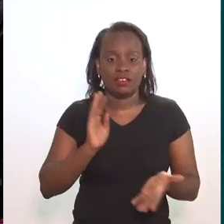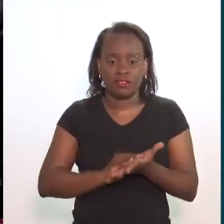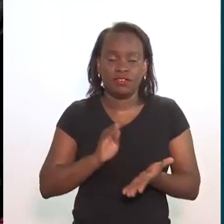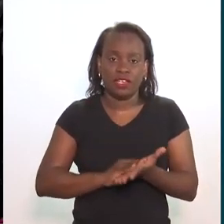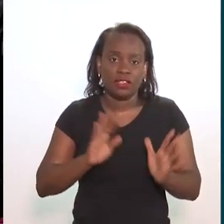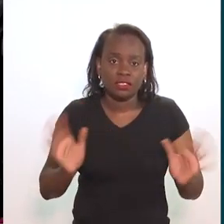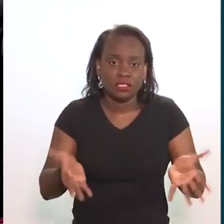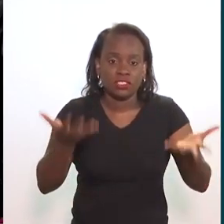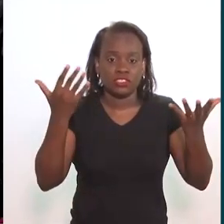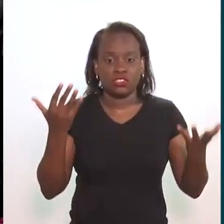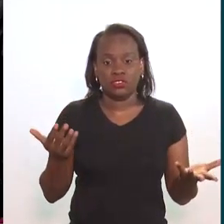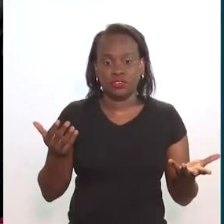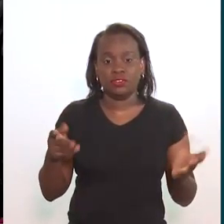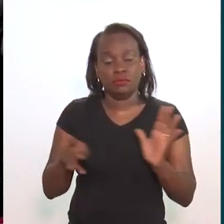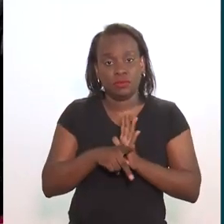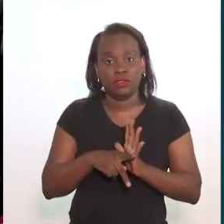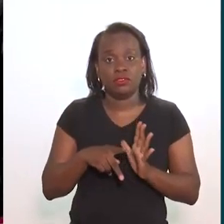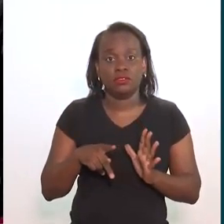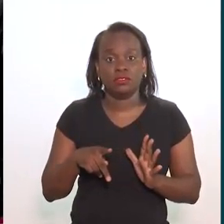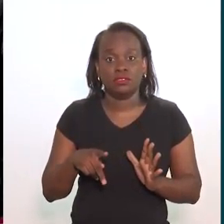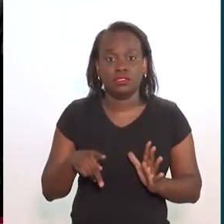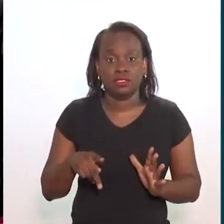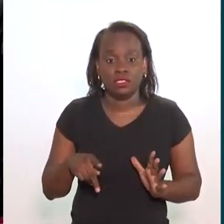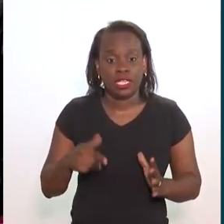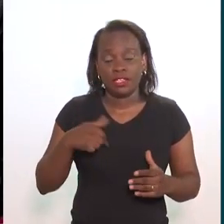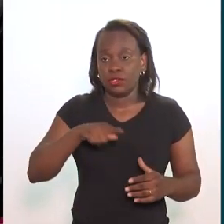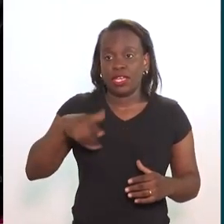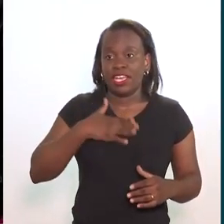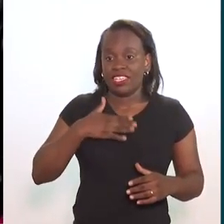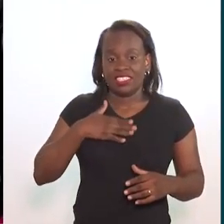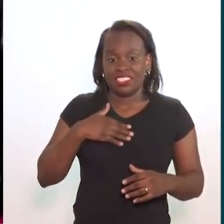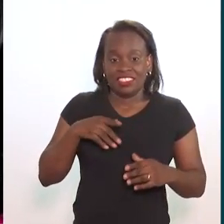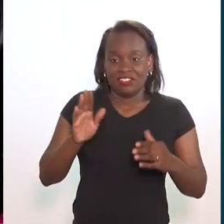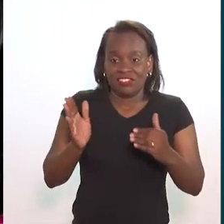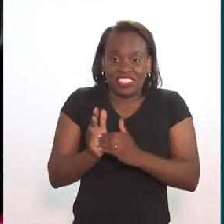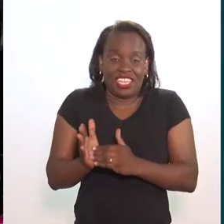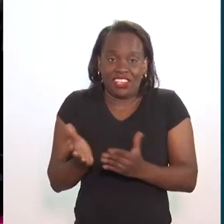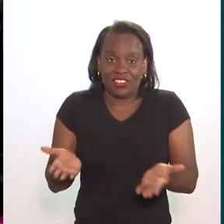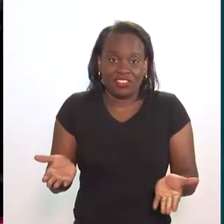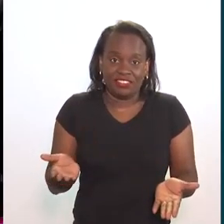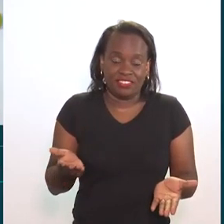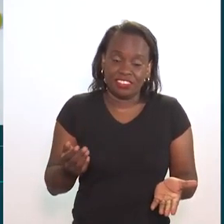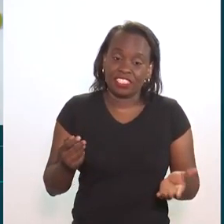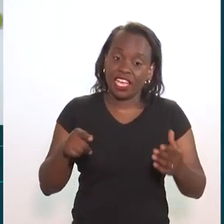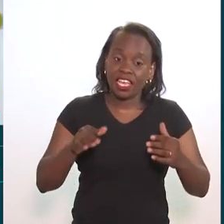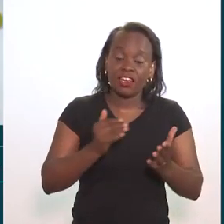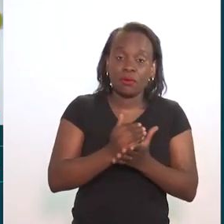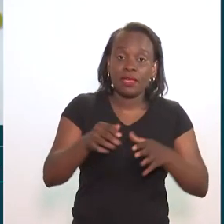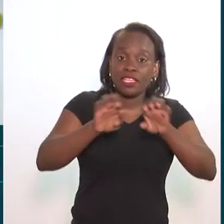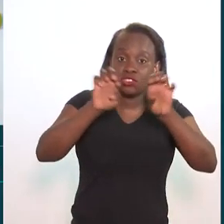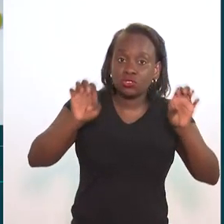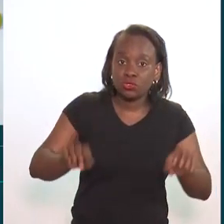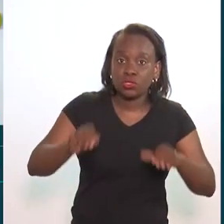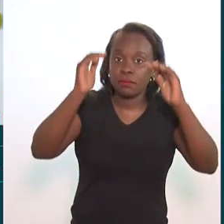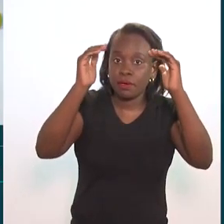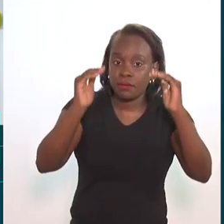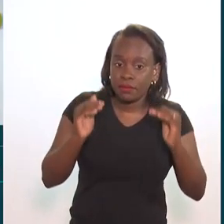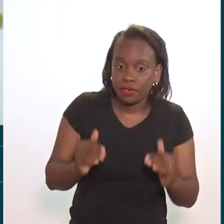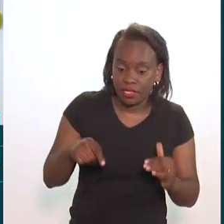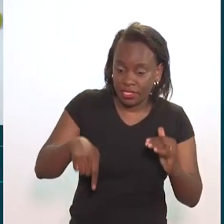é falta de estímulo da parte que não cabe a gente que está na ponta, né? Cabe a